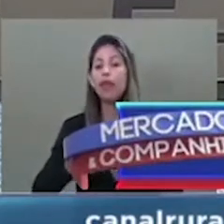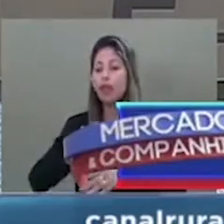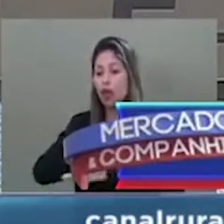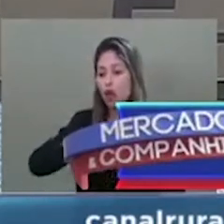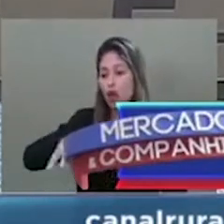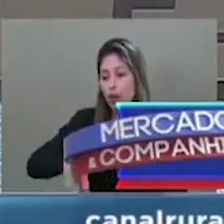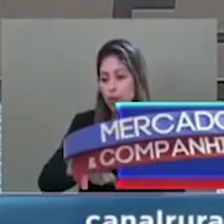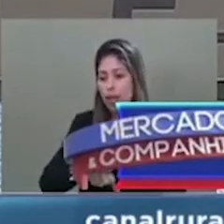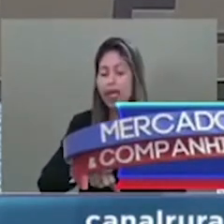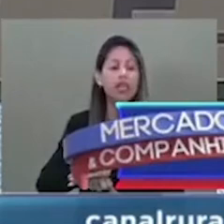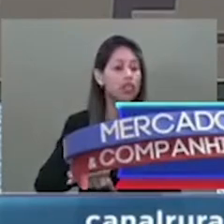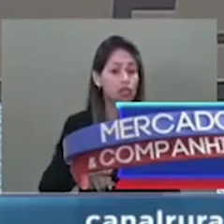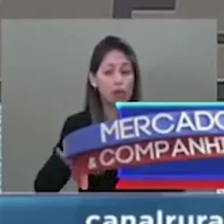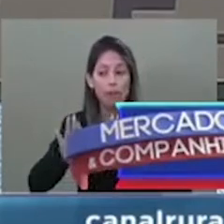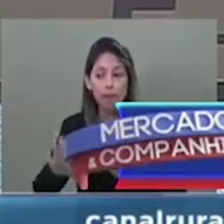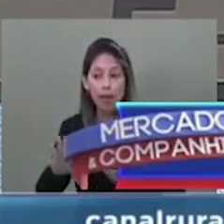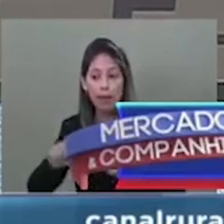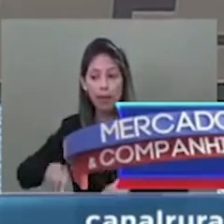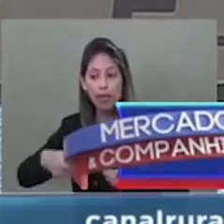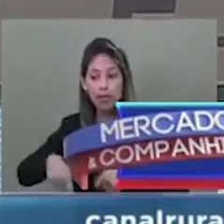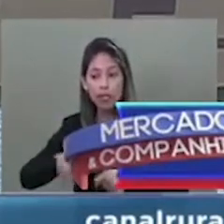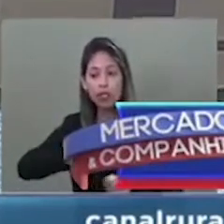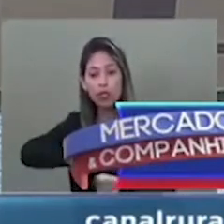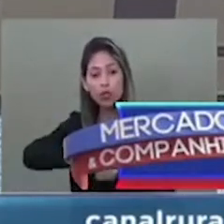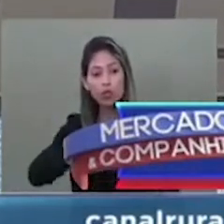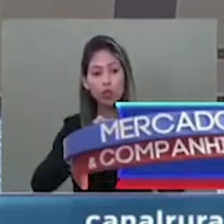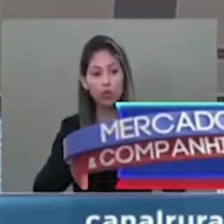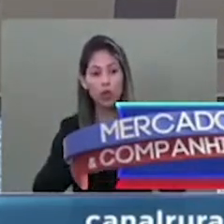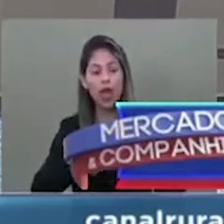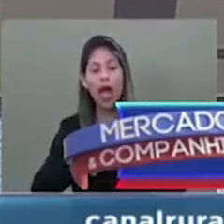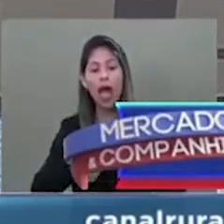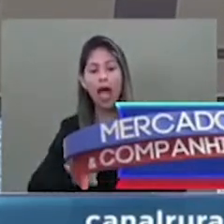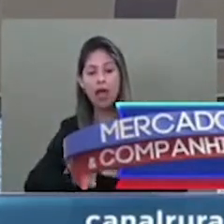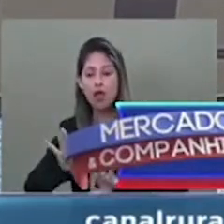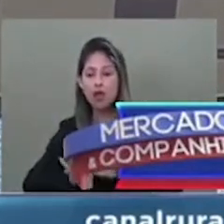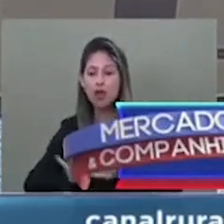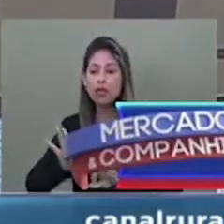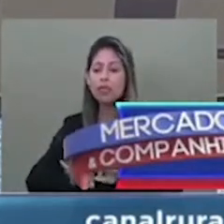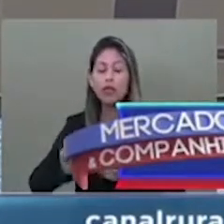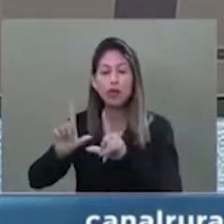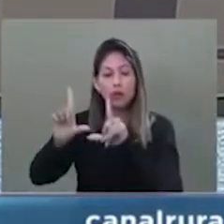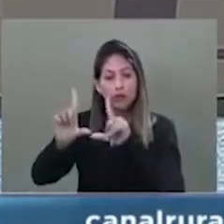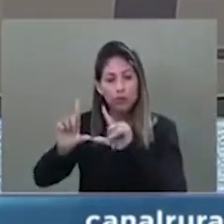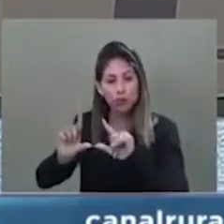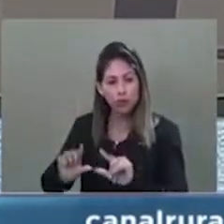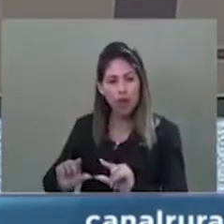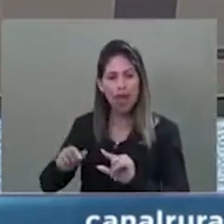de gestão para nós diminuirmos a burocracia, fazermos com que a análise seja mais rápida.